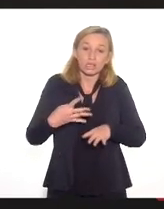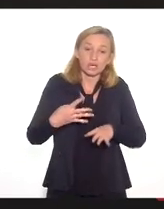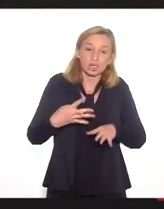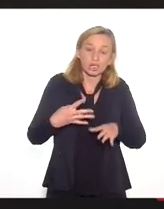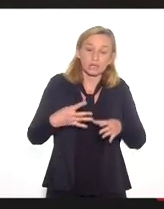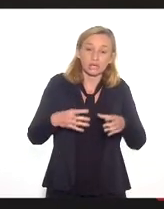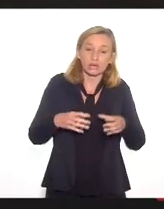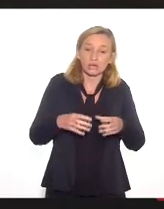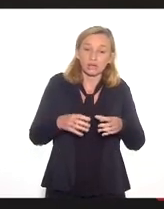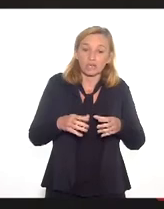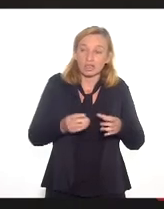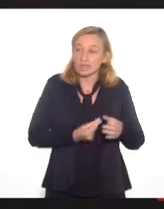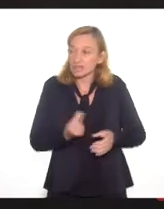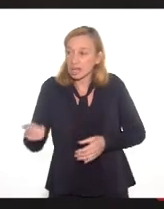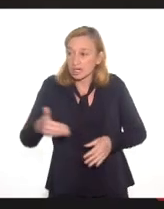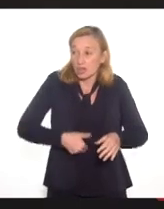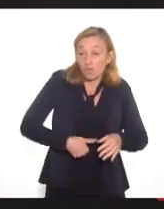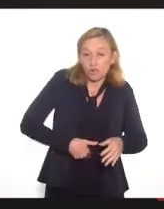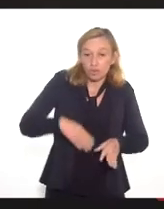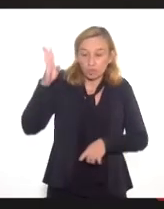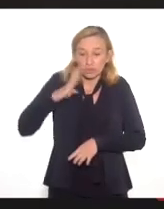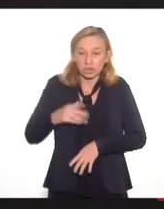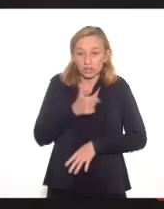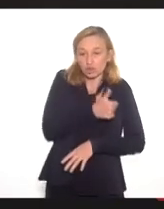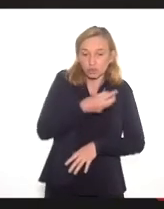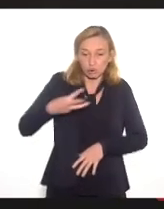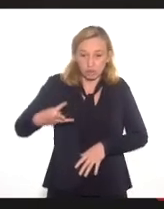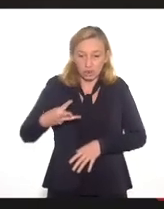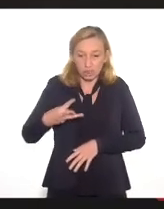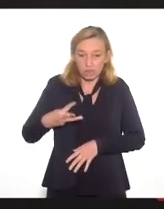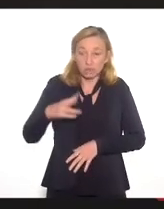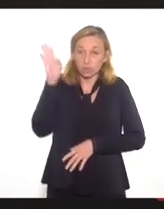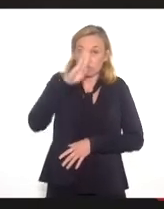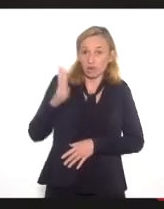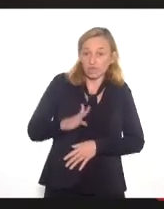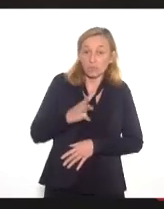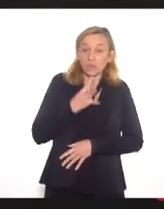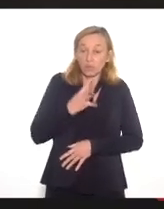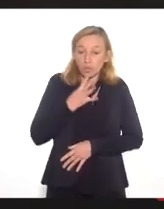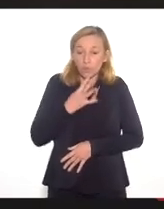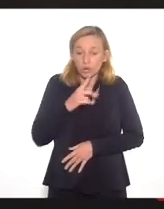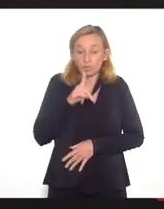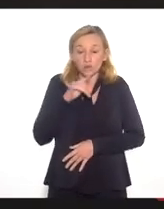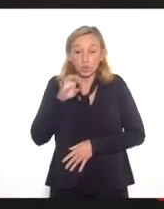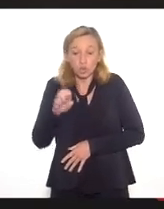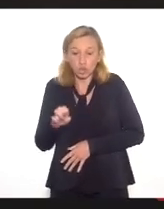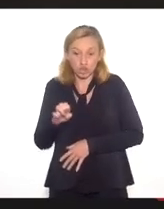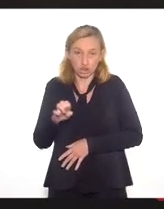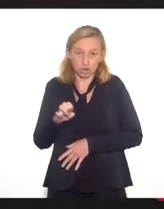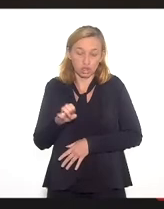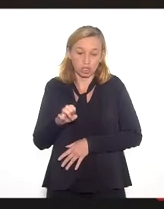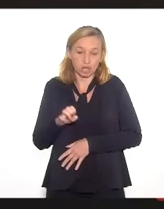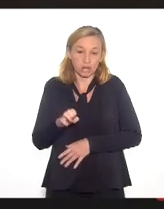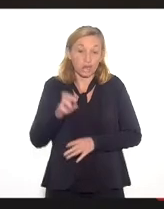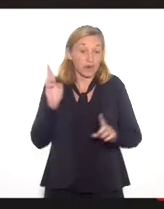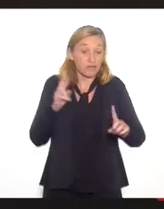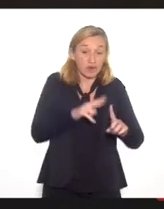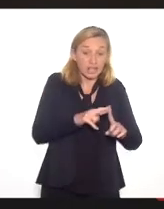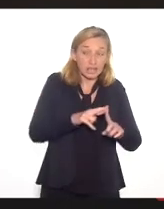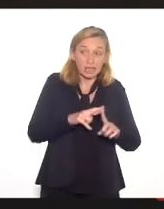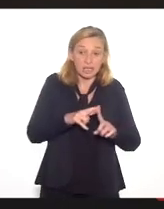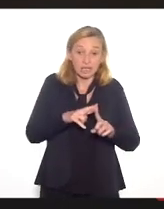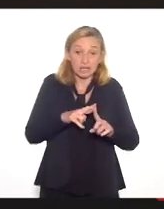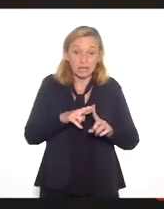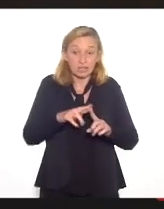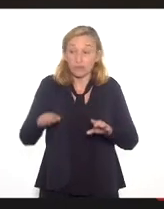sair do mapa da fome da ONU no Brasil em 2013 o Brasil foi reconhecido pelo PNUD como referência internacional